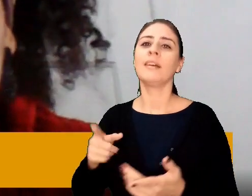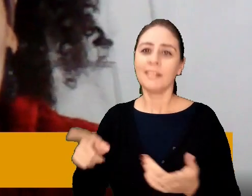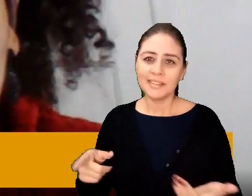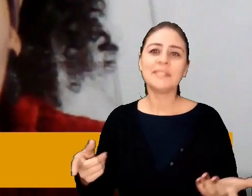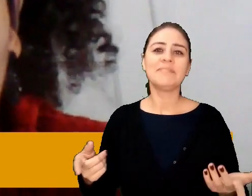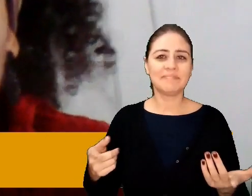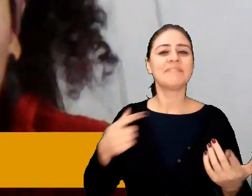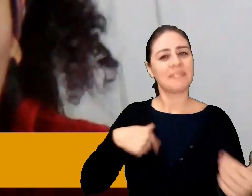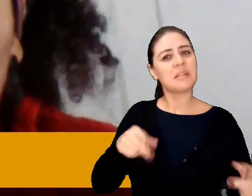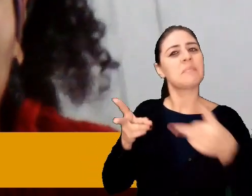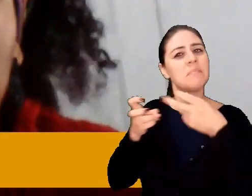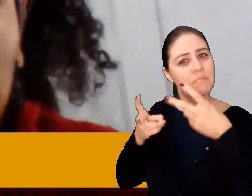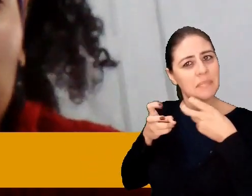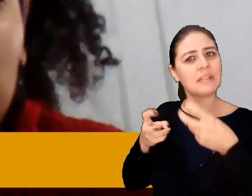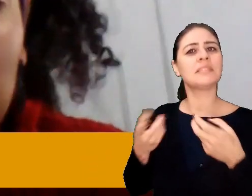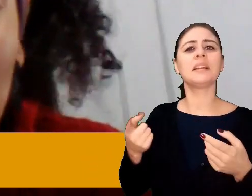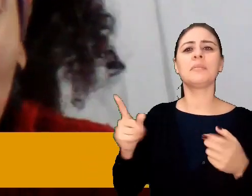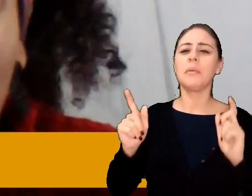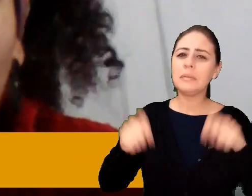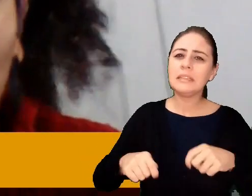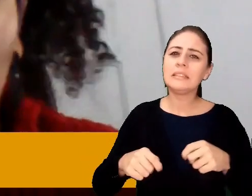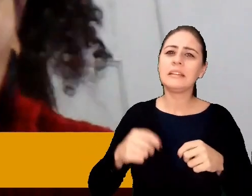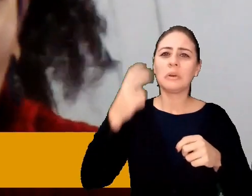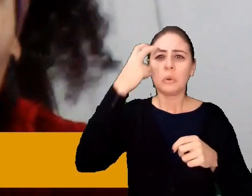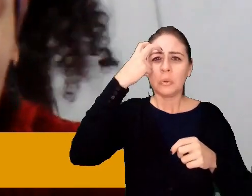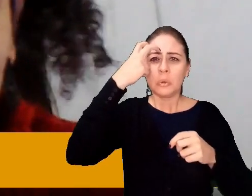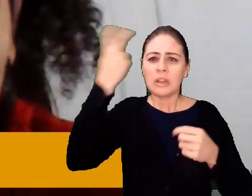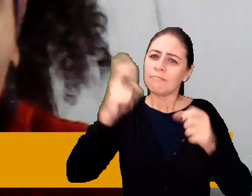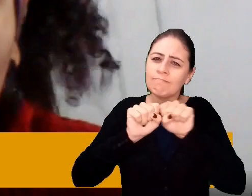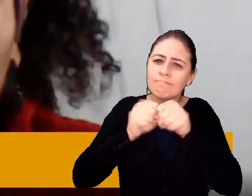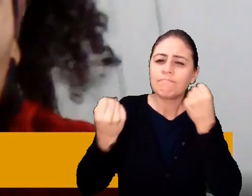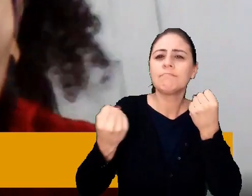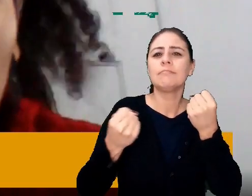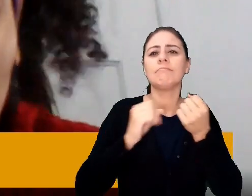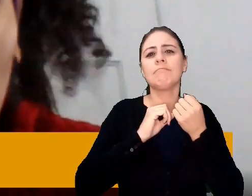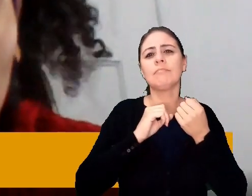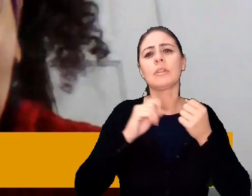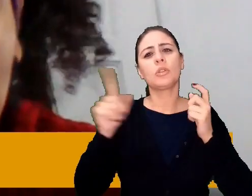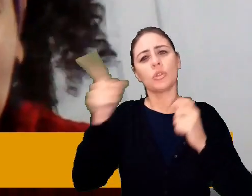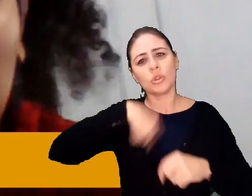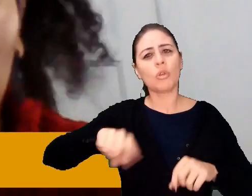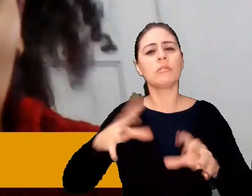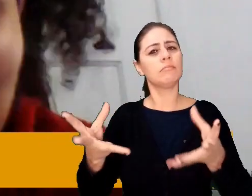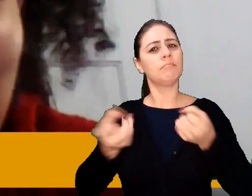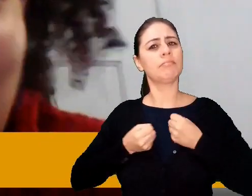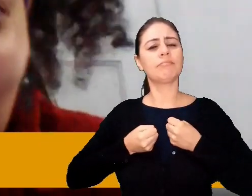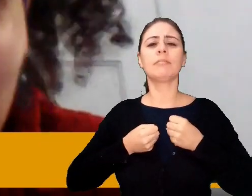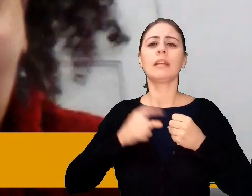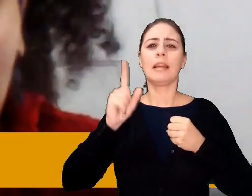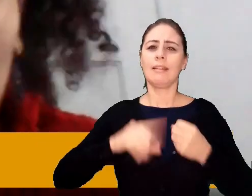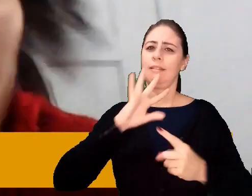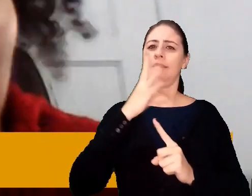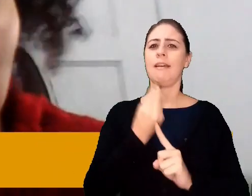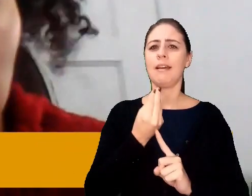trouxe, né? Essa necessidade de nós iniciarmos essa quebra com a cultura oficial e tomarmos posse dessa nossa